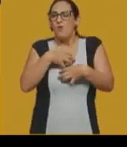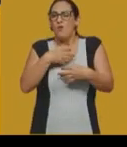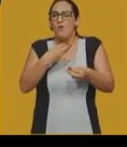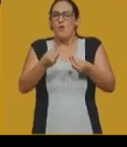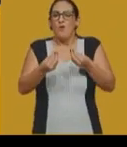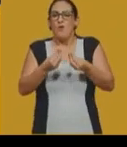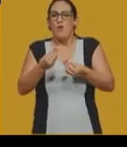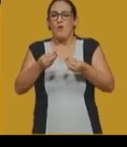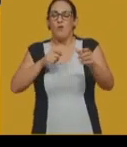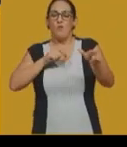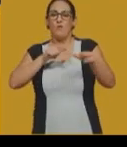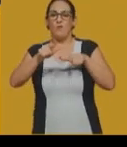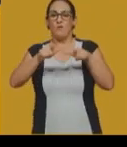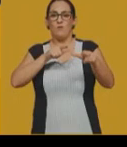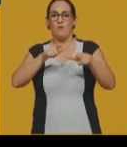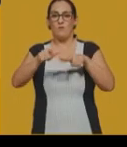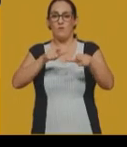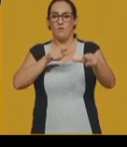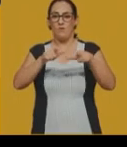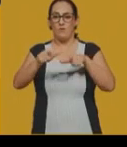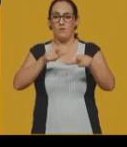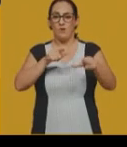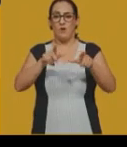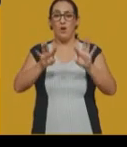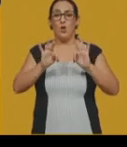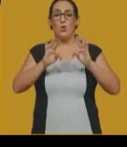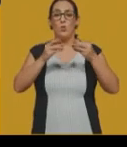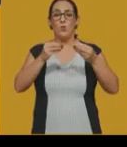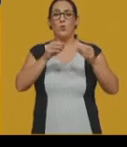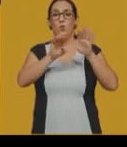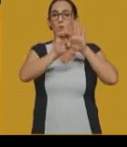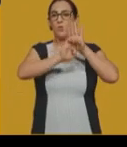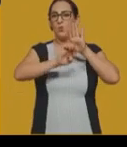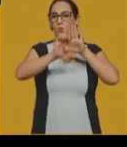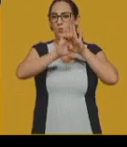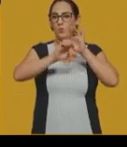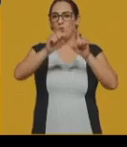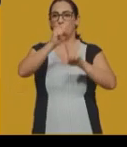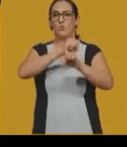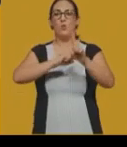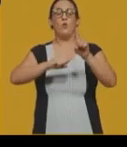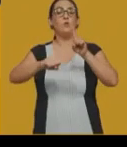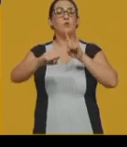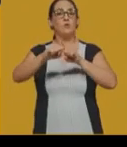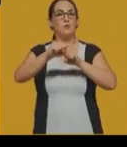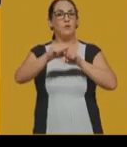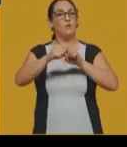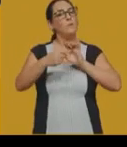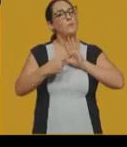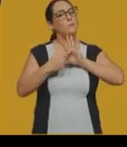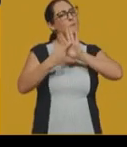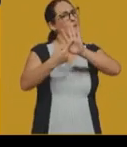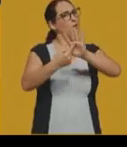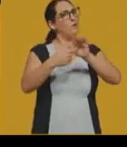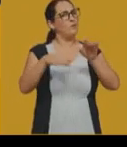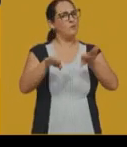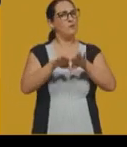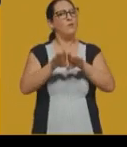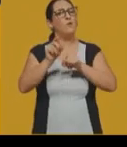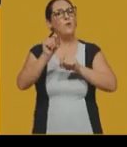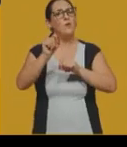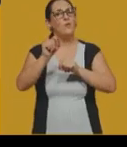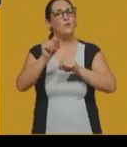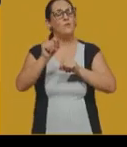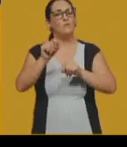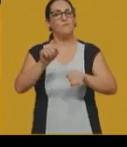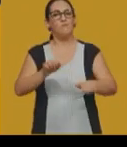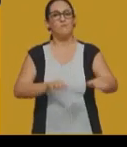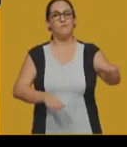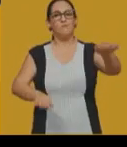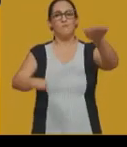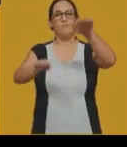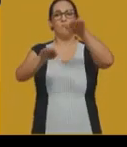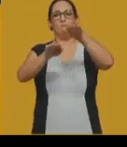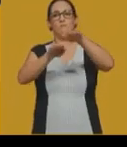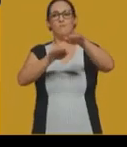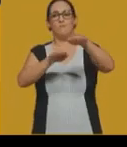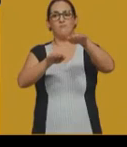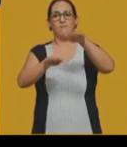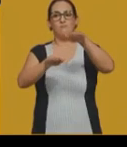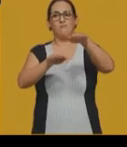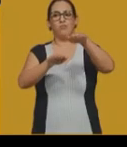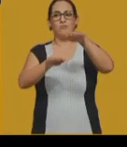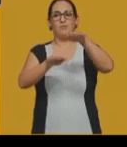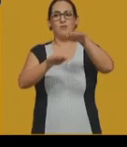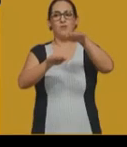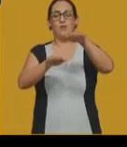as organizações sociais e vão trazer também uma grande desigualdade. Por uma série de fatores, né? A gente tem a questão